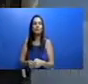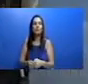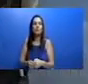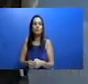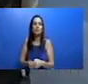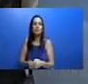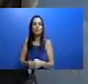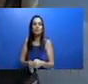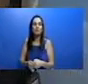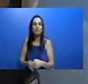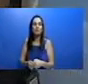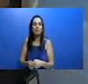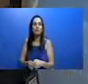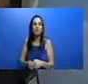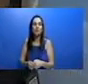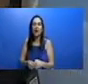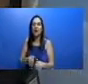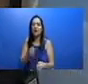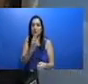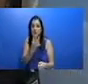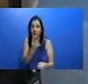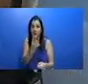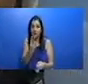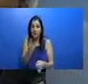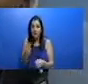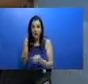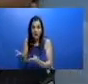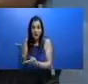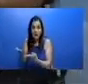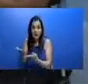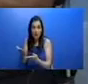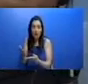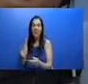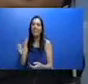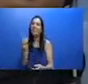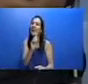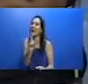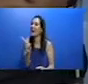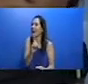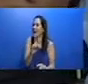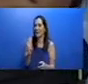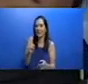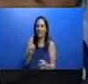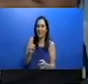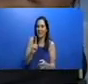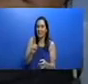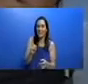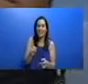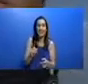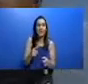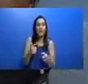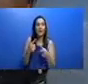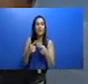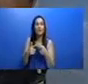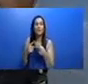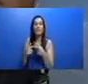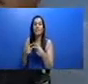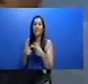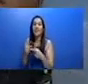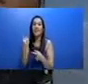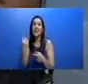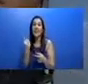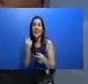3. Não, sabe por que não? Porque ela levou, ó, 3 pacotes. Mas cada pacotinho desse tem 3